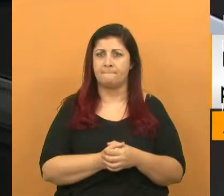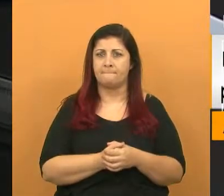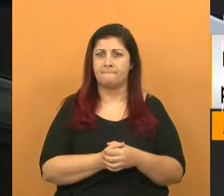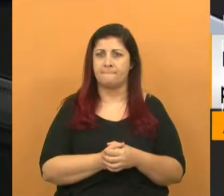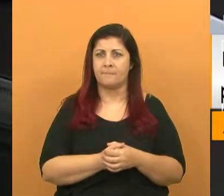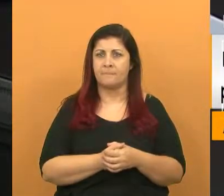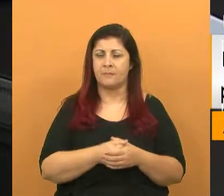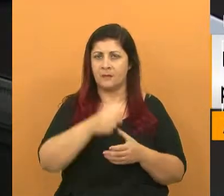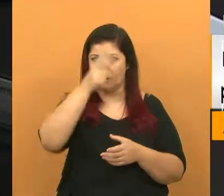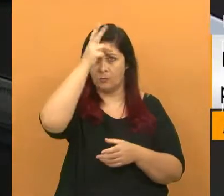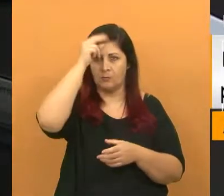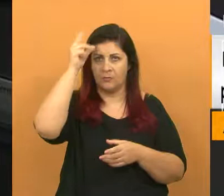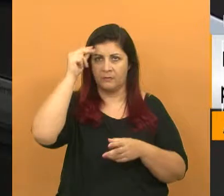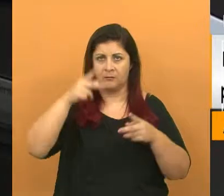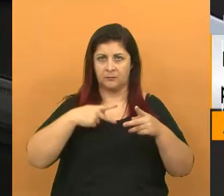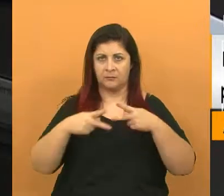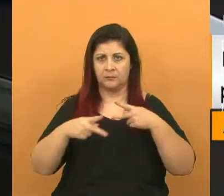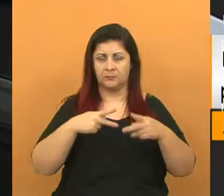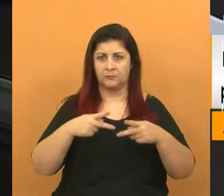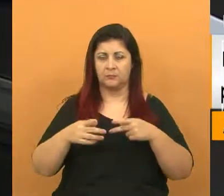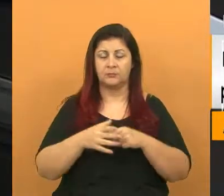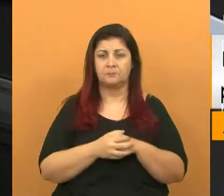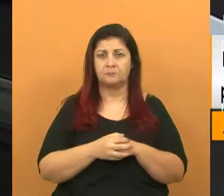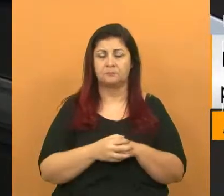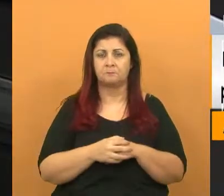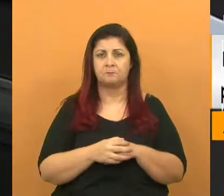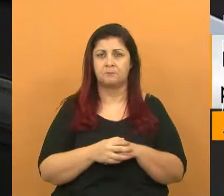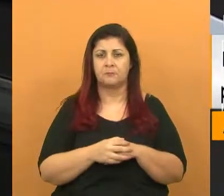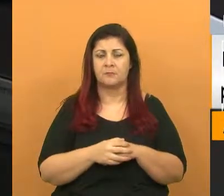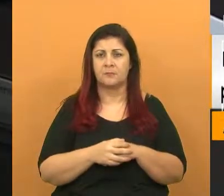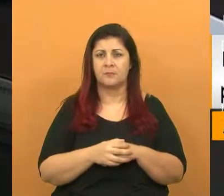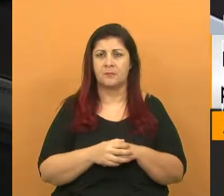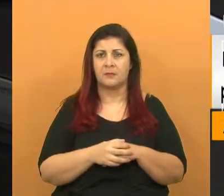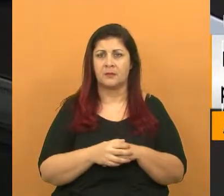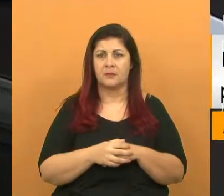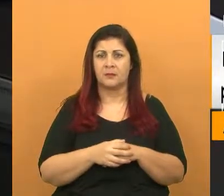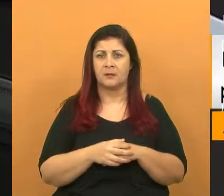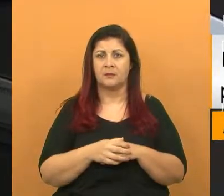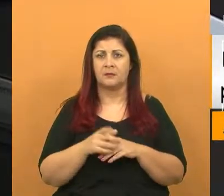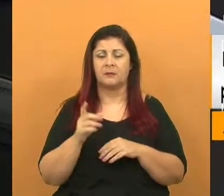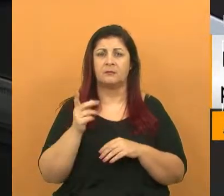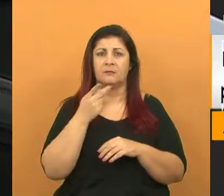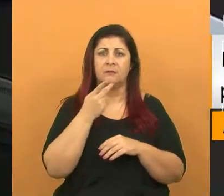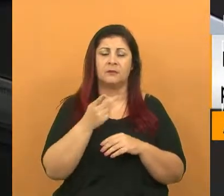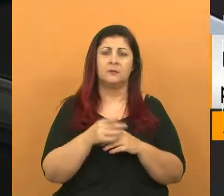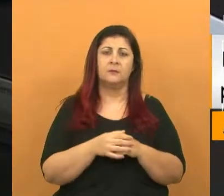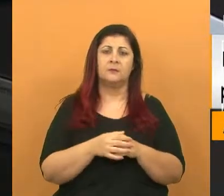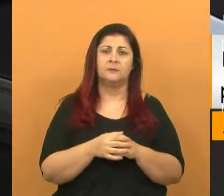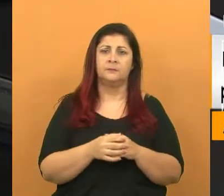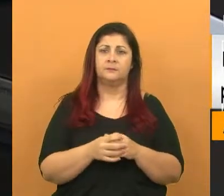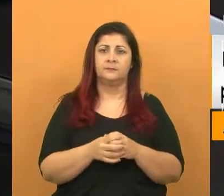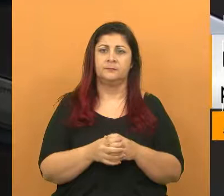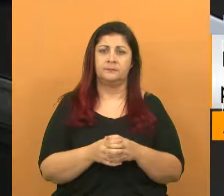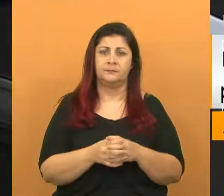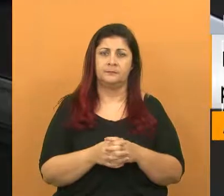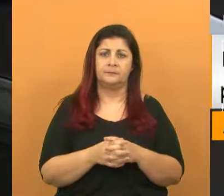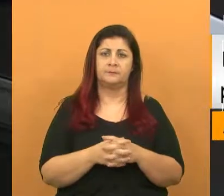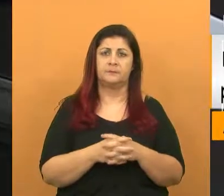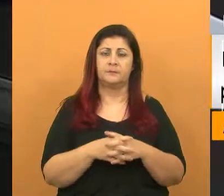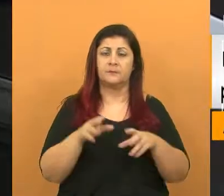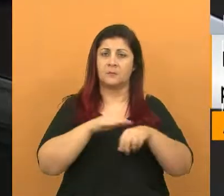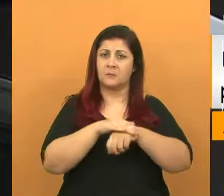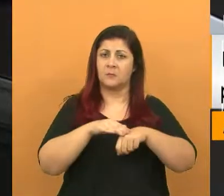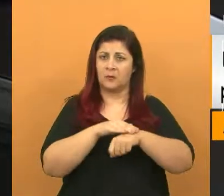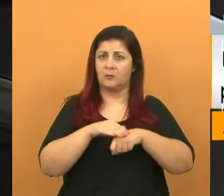o prefeito de São José dos Campos. Eu estava ouvindo agora de manhã pela rádio mensagem, ele conversando com o